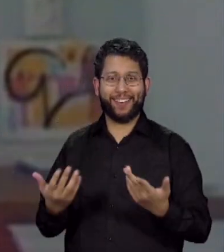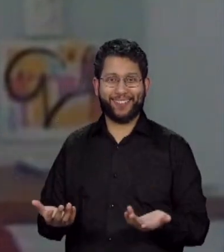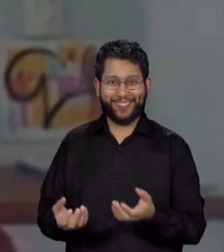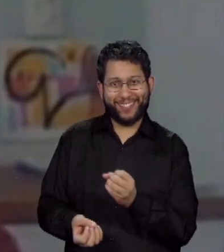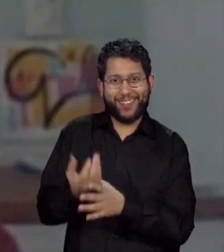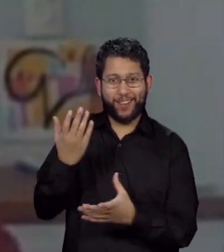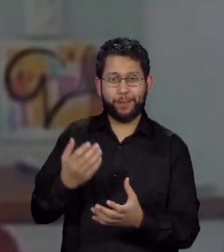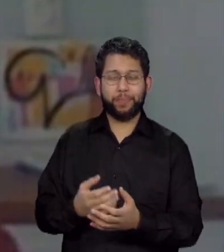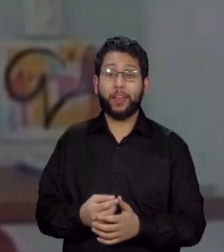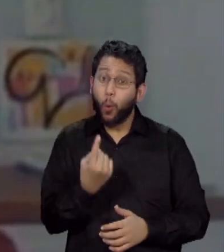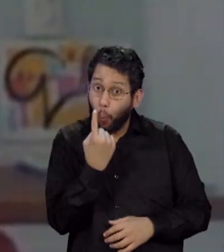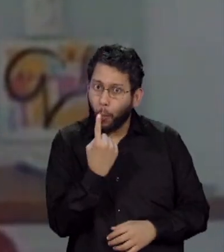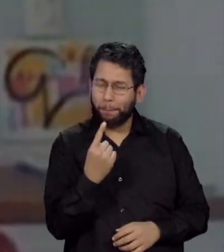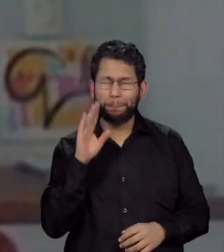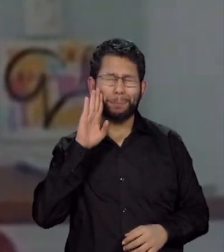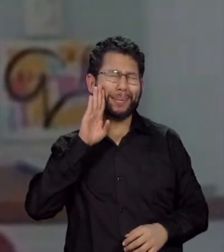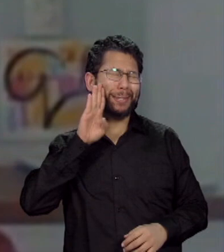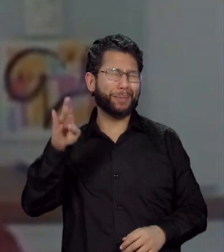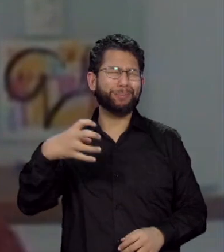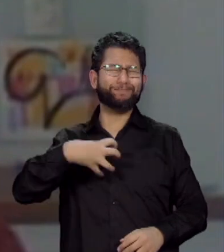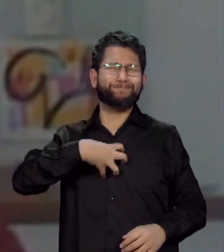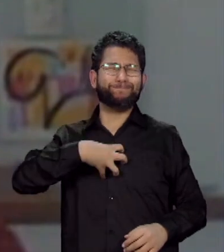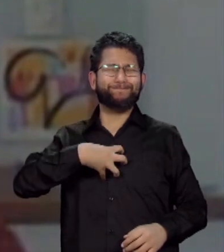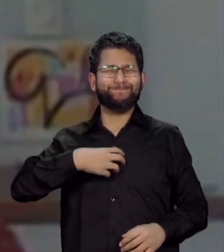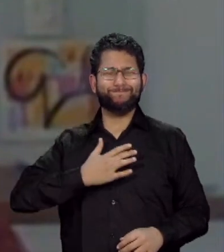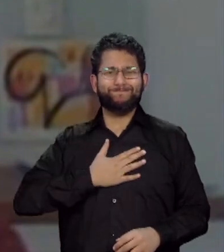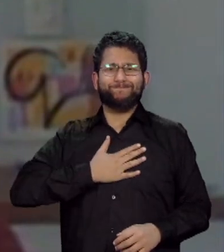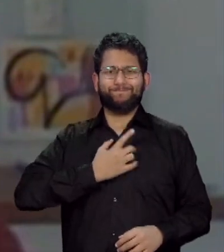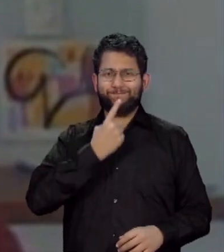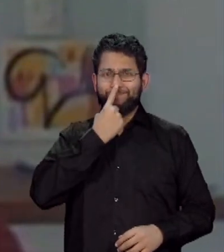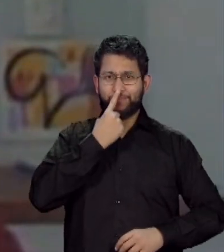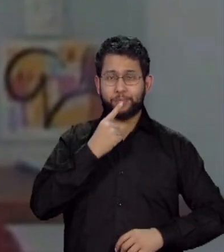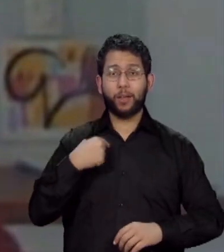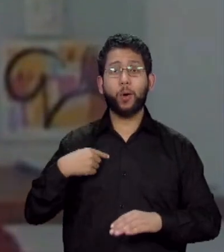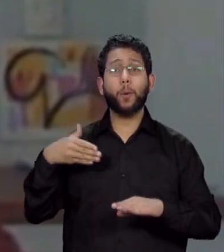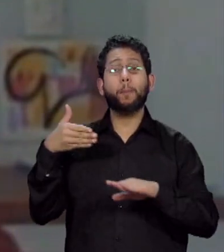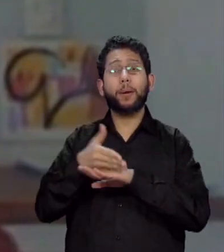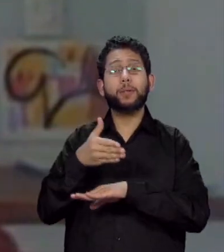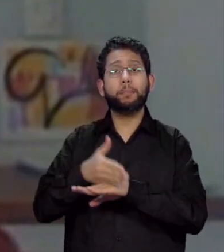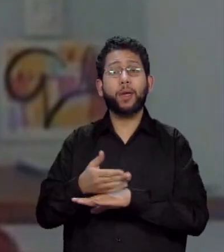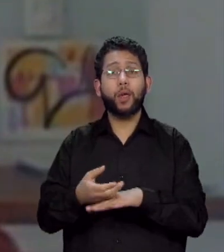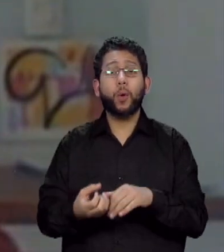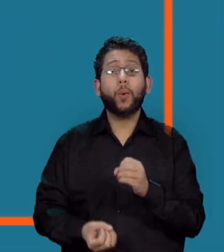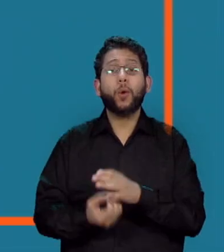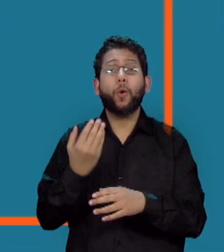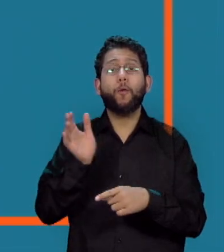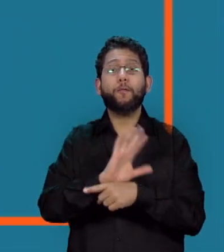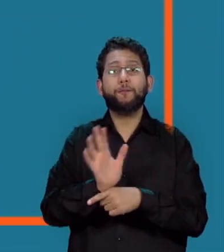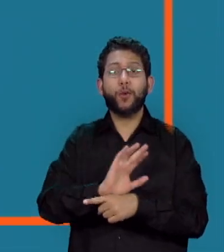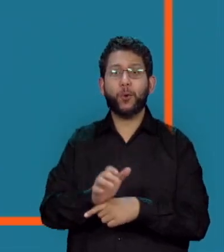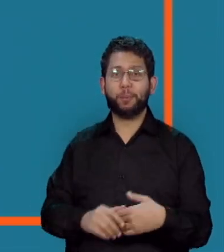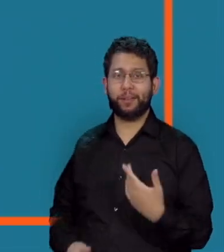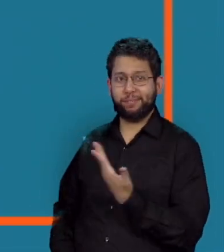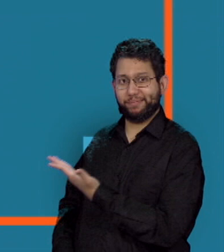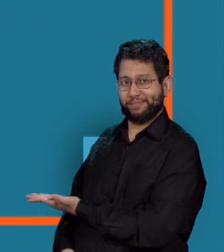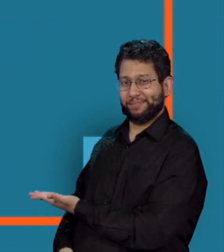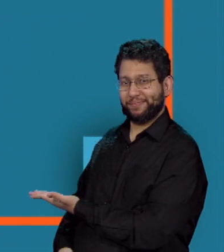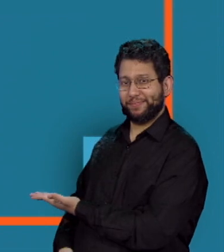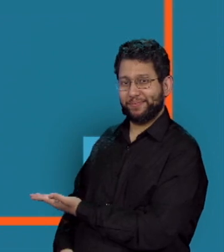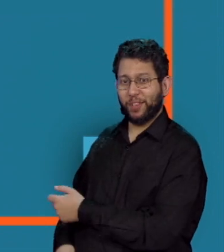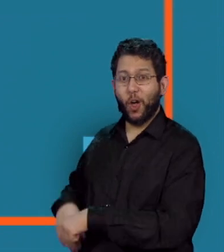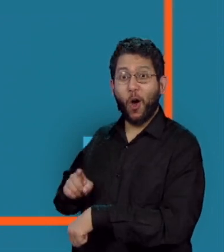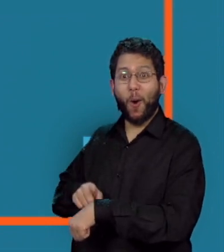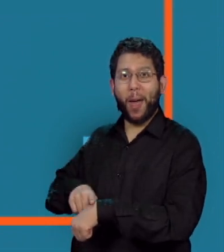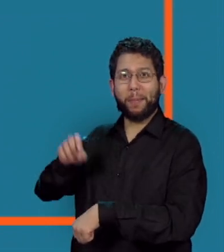que a que mais me impactou em termos de formação foi a participação na produção do longa-metragem A Hora Mágica, do Guilherme de